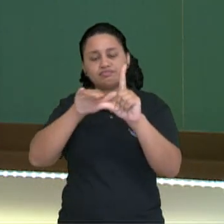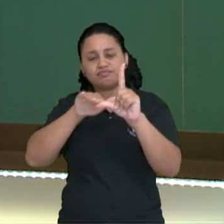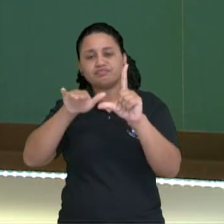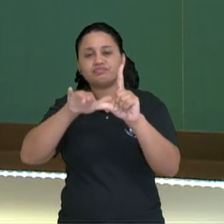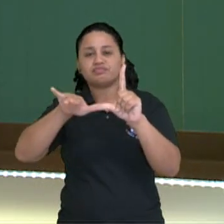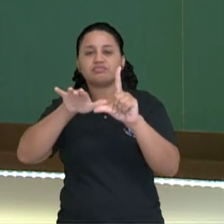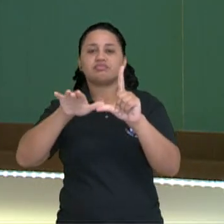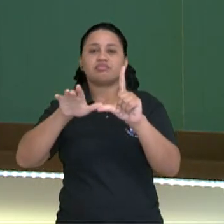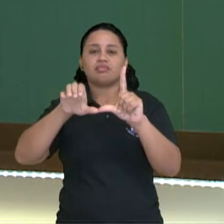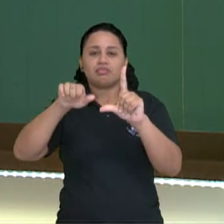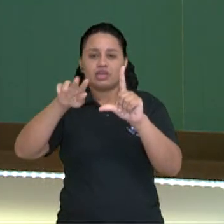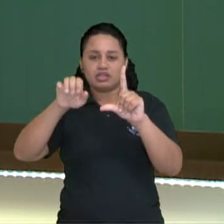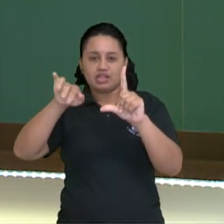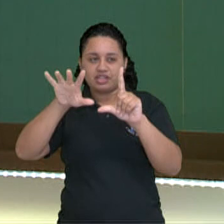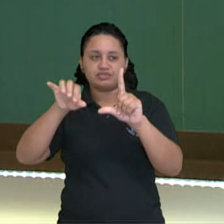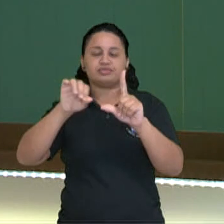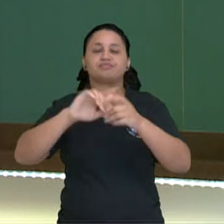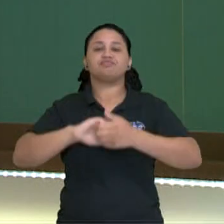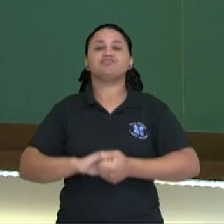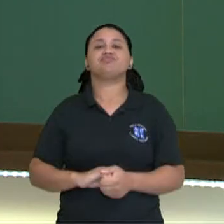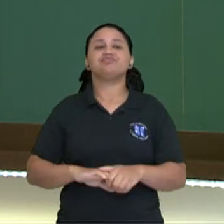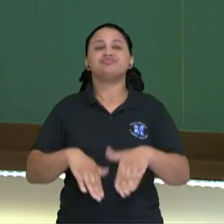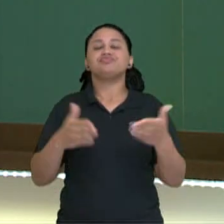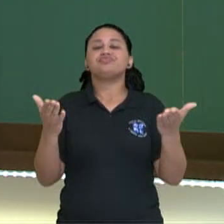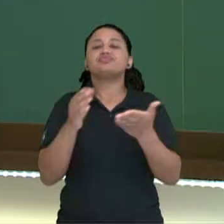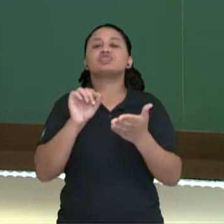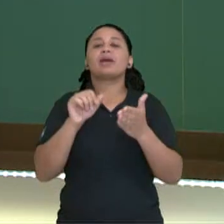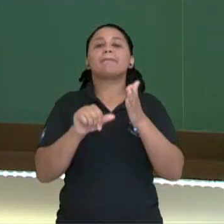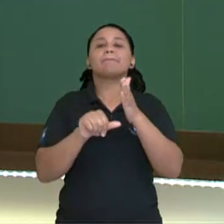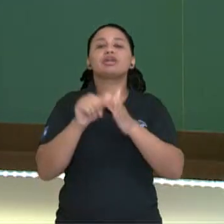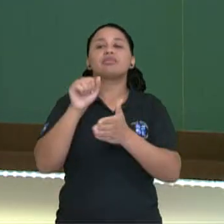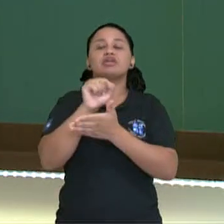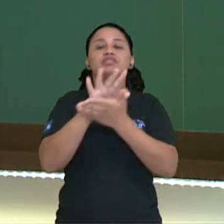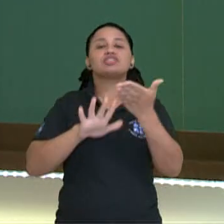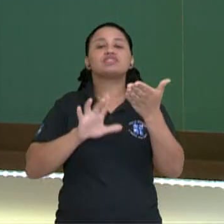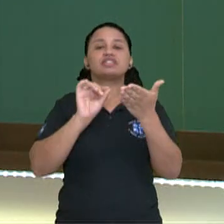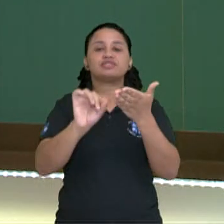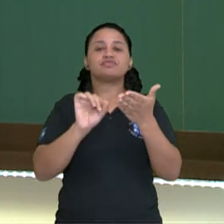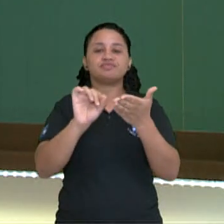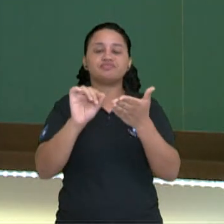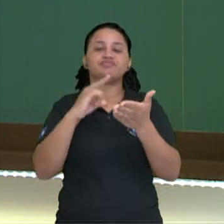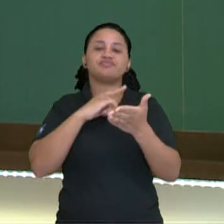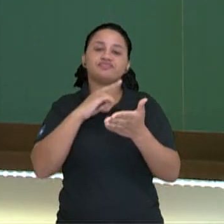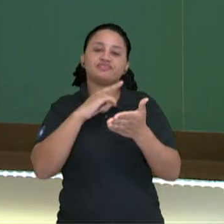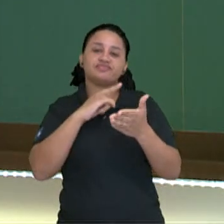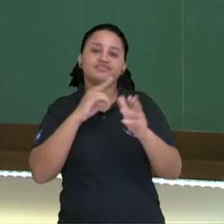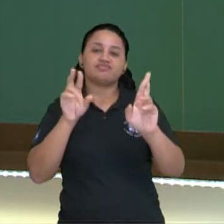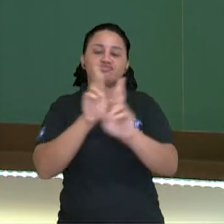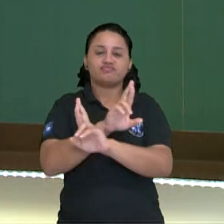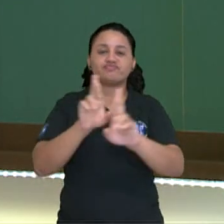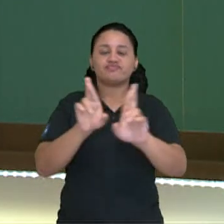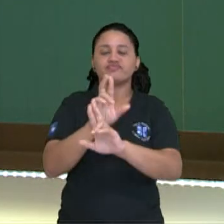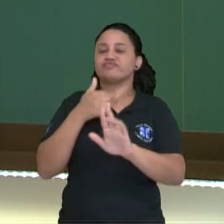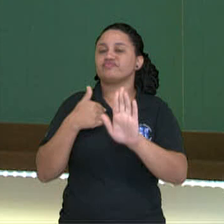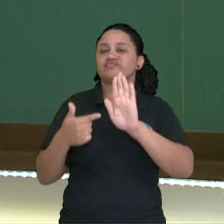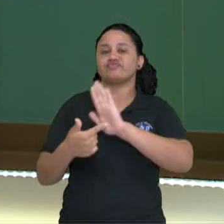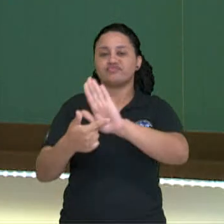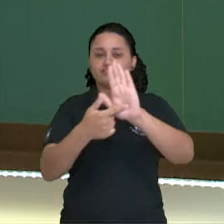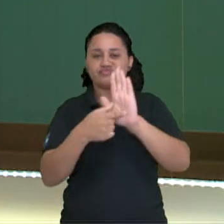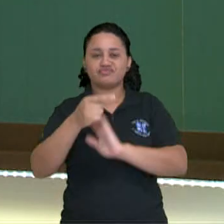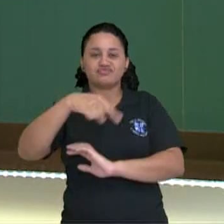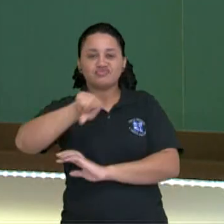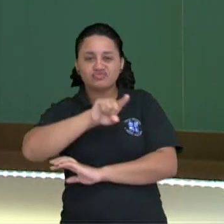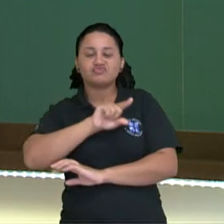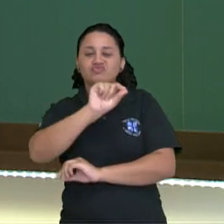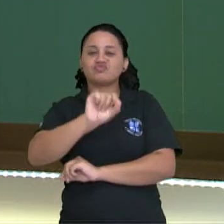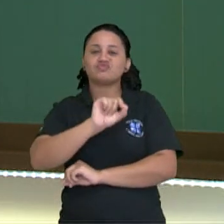a corrente. Então aqui para vocês a primeira atividade que envolve a relação que eu acabei de mostrar para vocês, que é